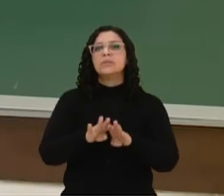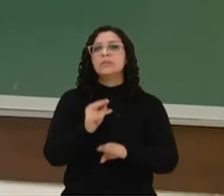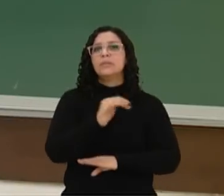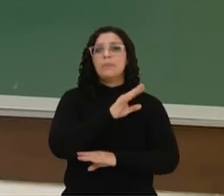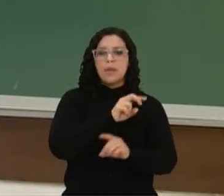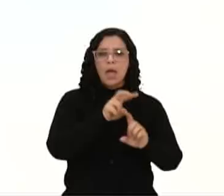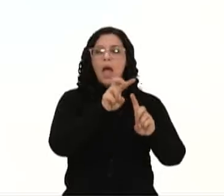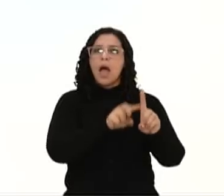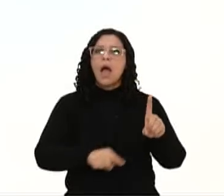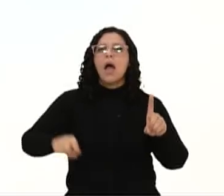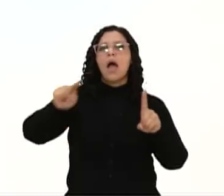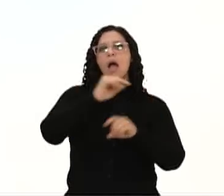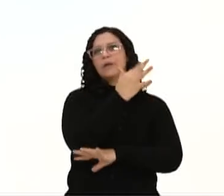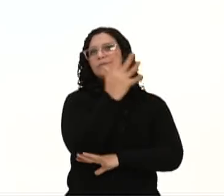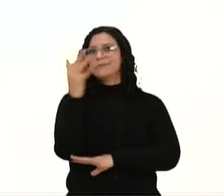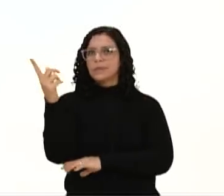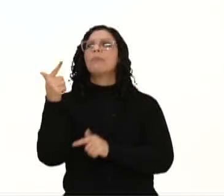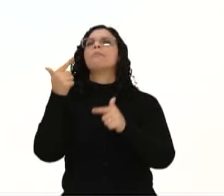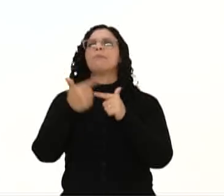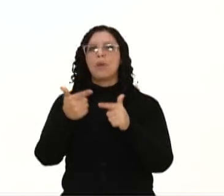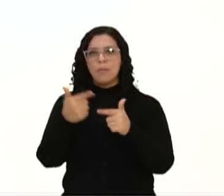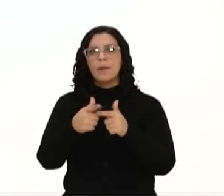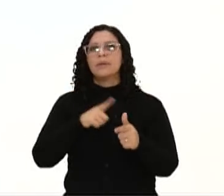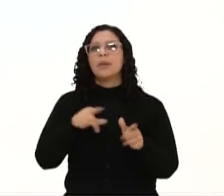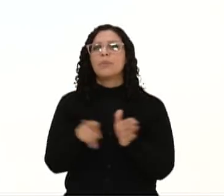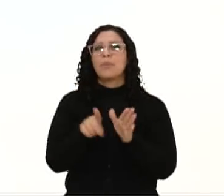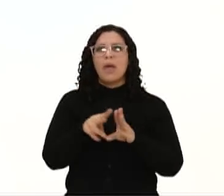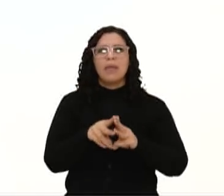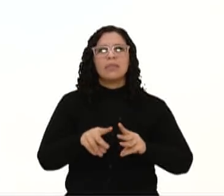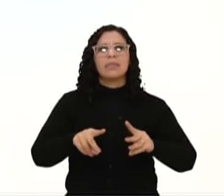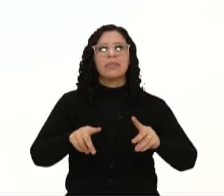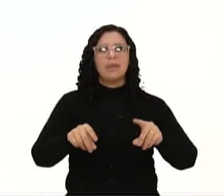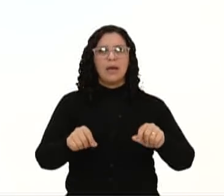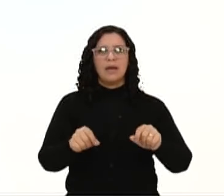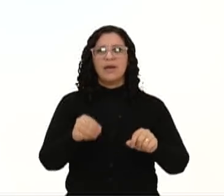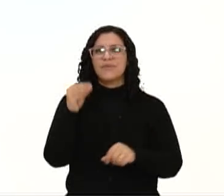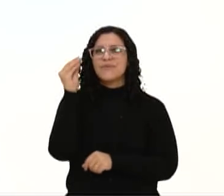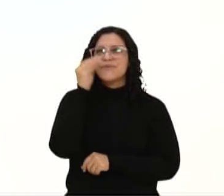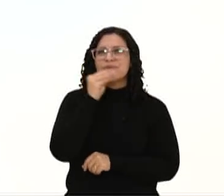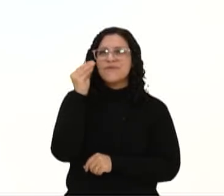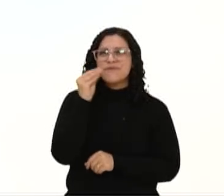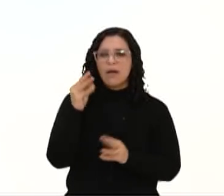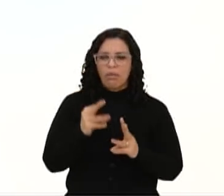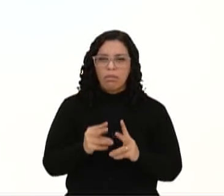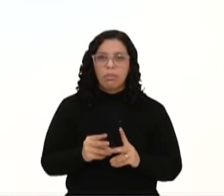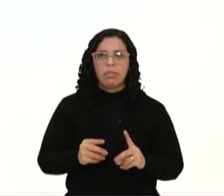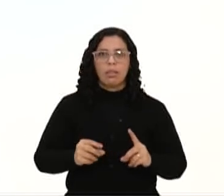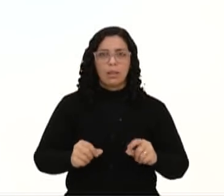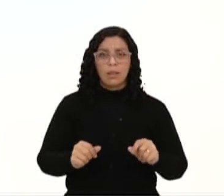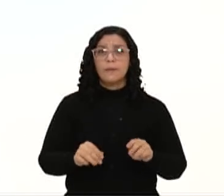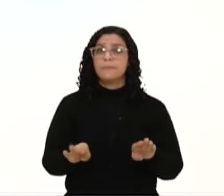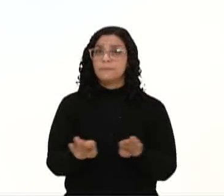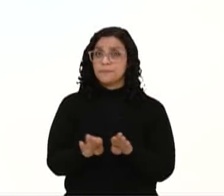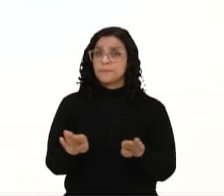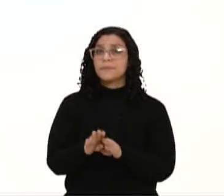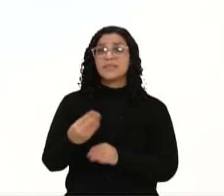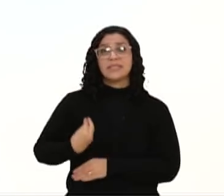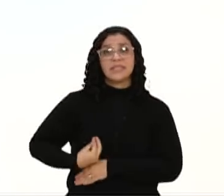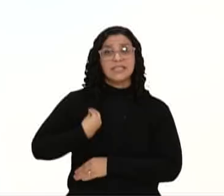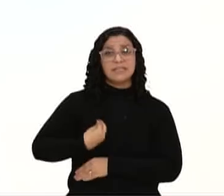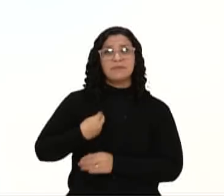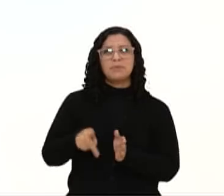ecossistema, aumenta problemas como a erosão, né, estraga ali o solo, a vida